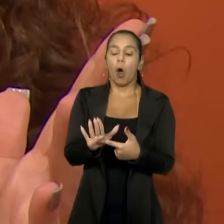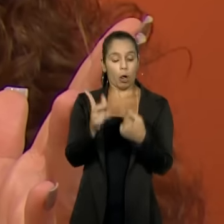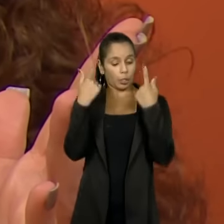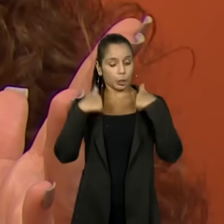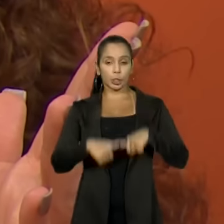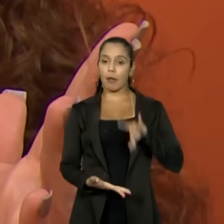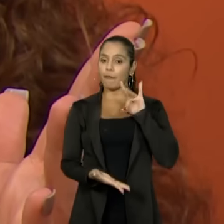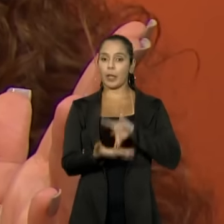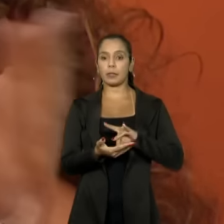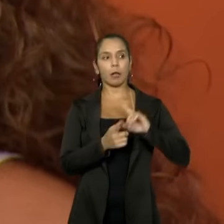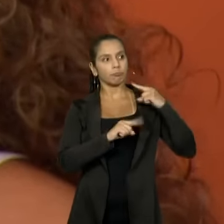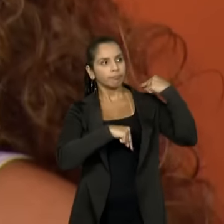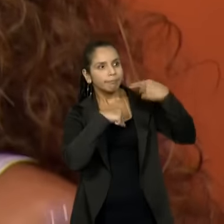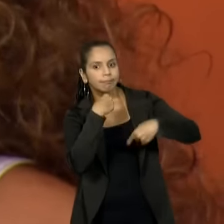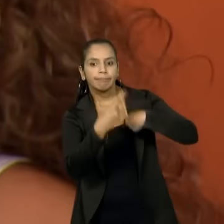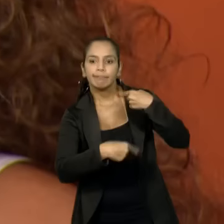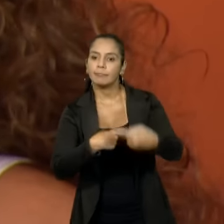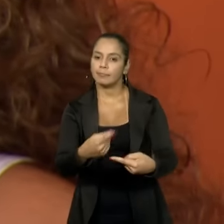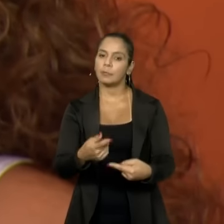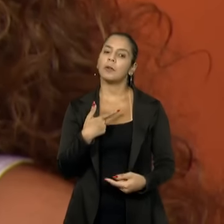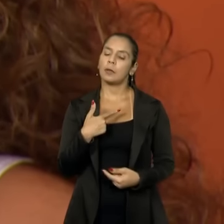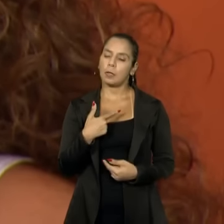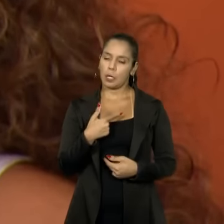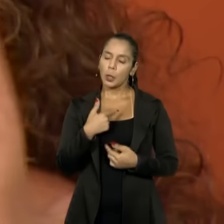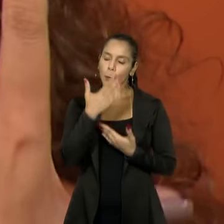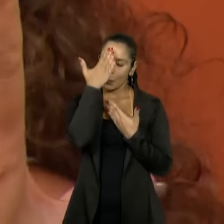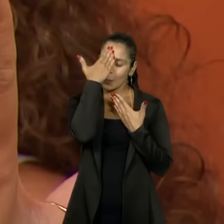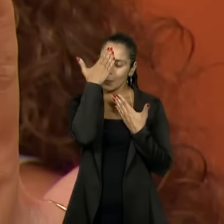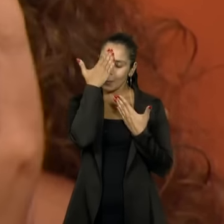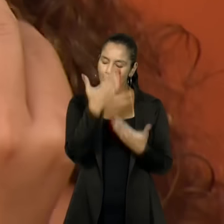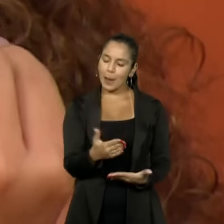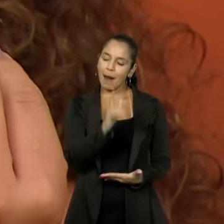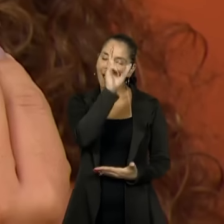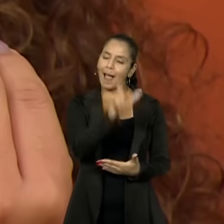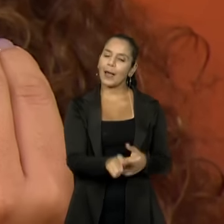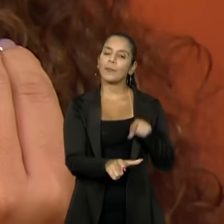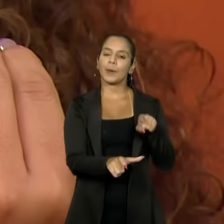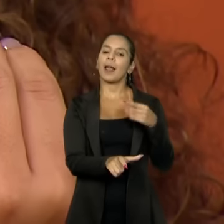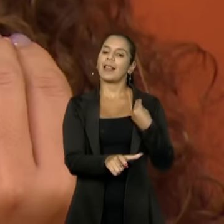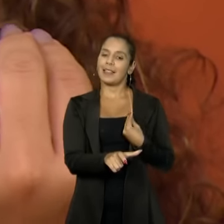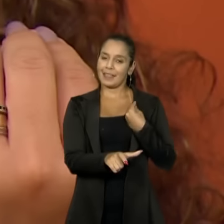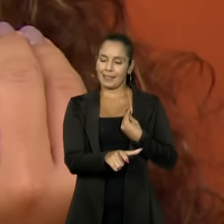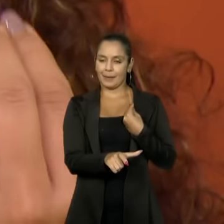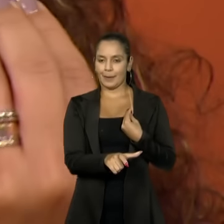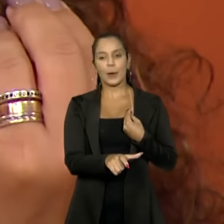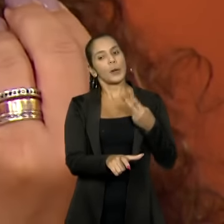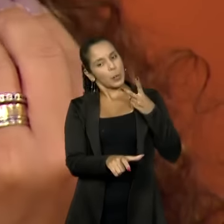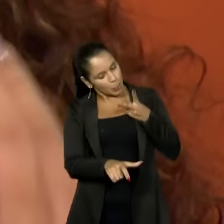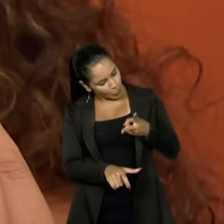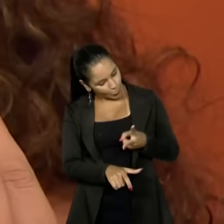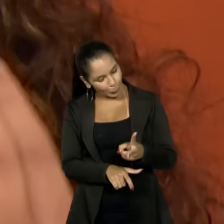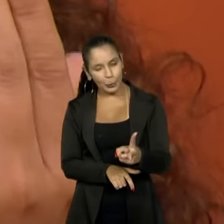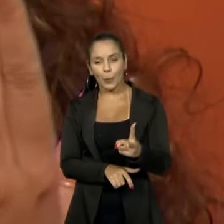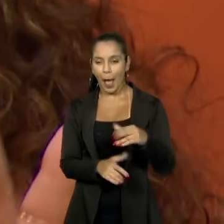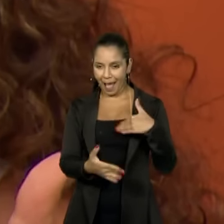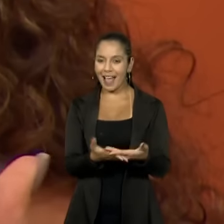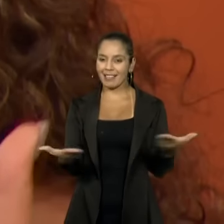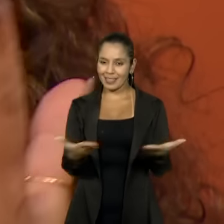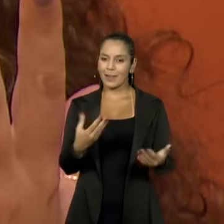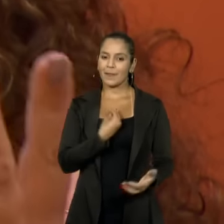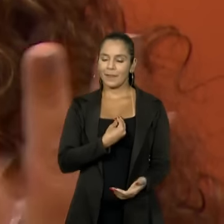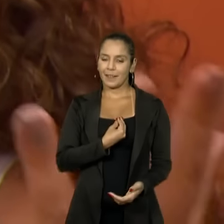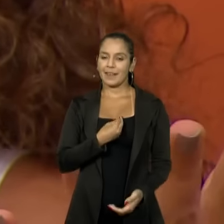gerações. Exatamente. Né? E eu tenho muita gratidão por ela ter existido e continuar viva. Tá aí o nome do